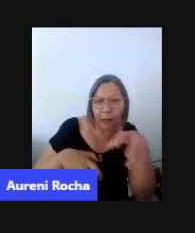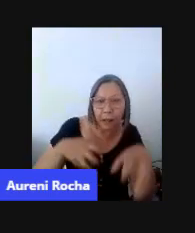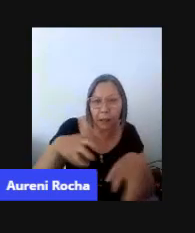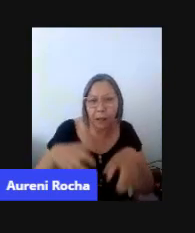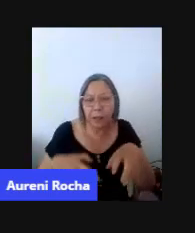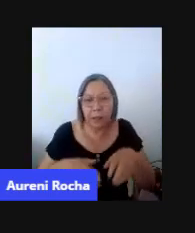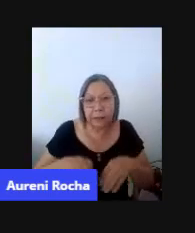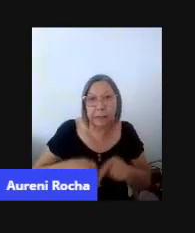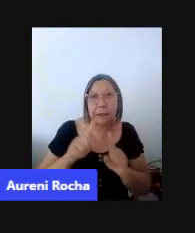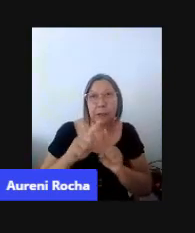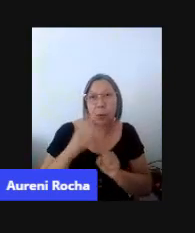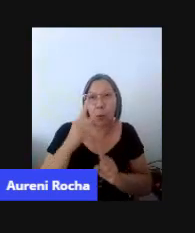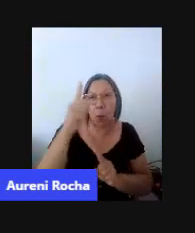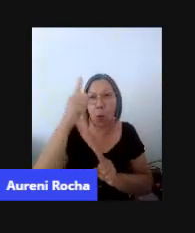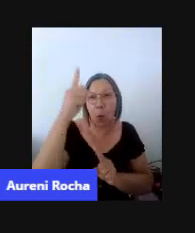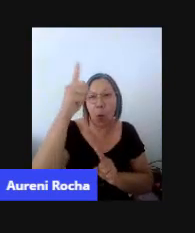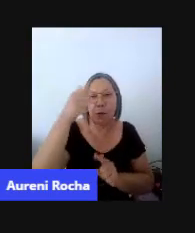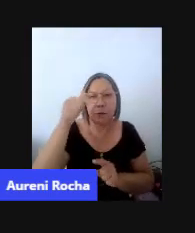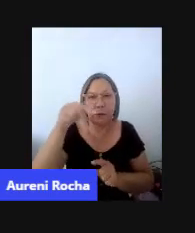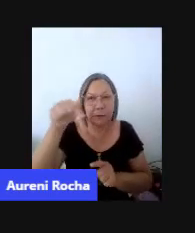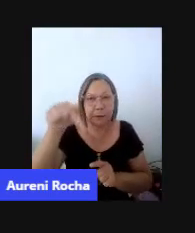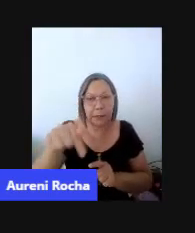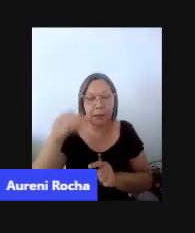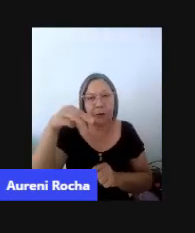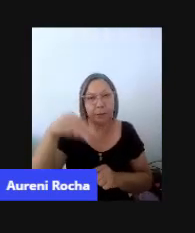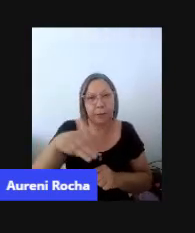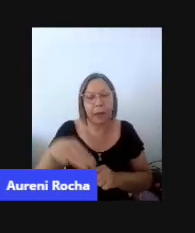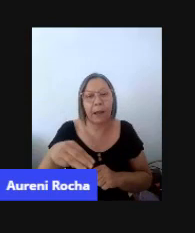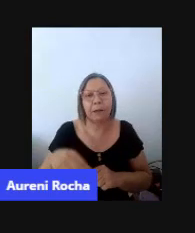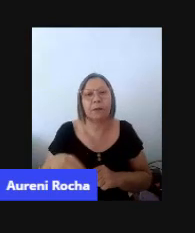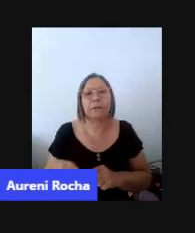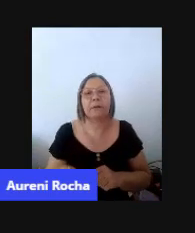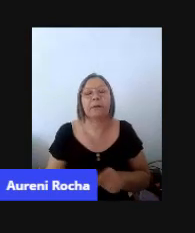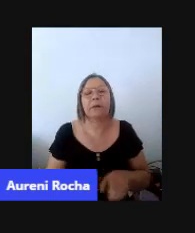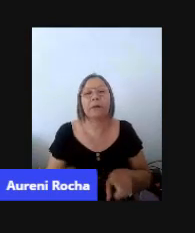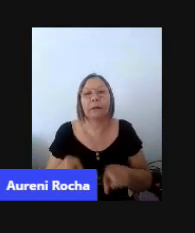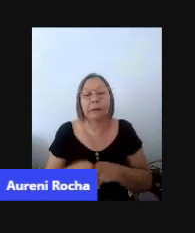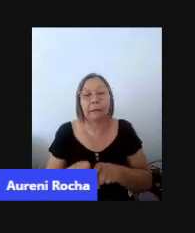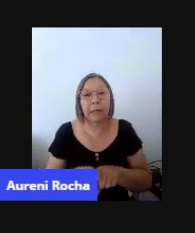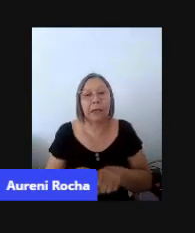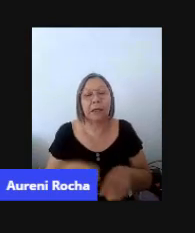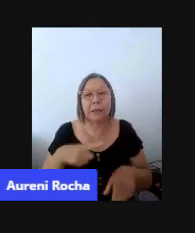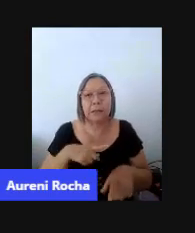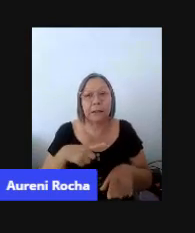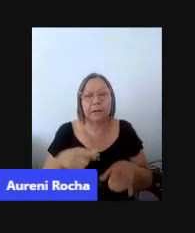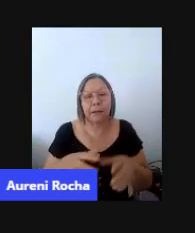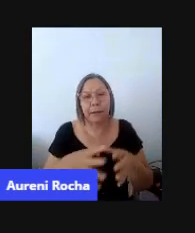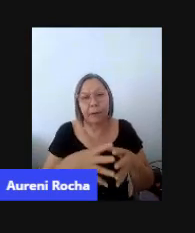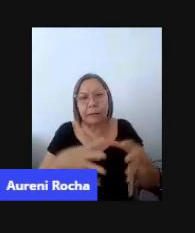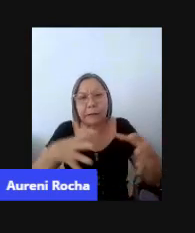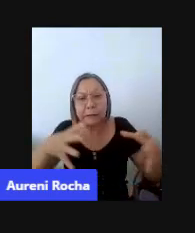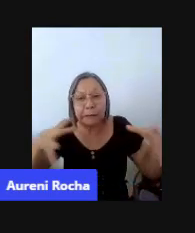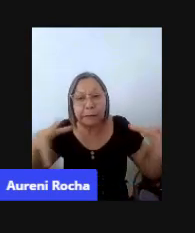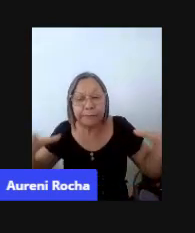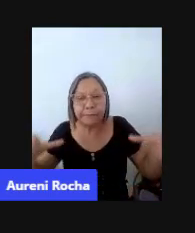tipo de tatu muito grande do tamanho de um carro, e eles ocorriam em toda a América do